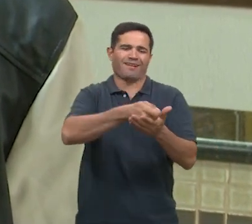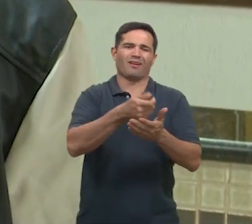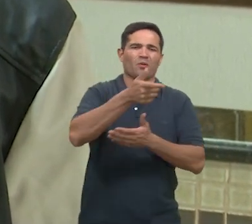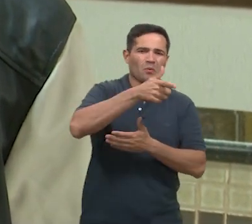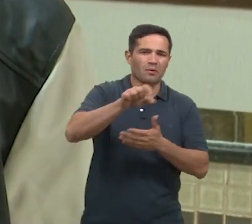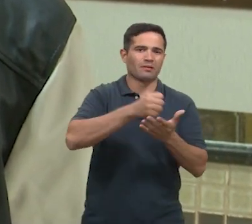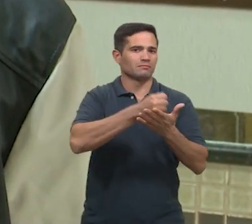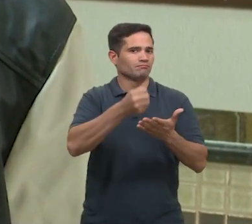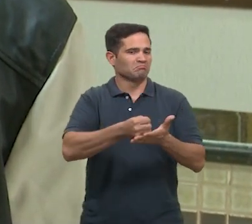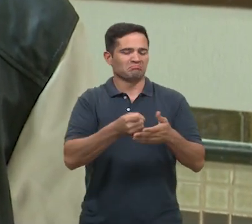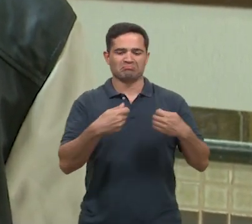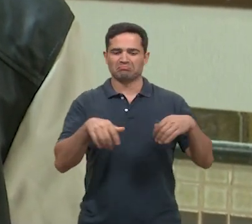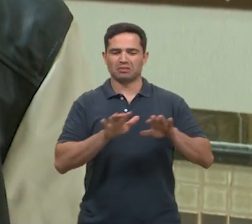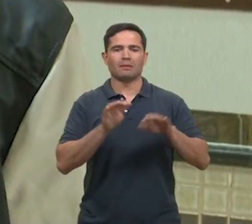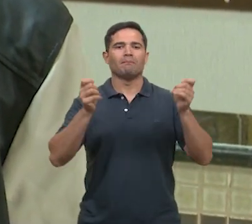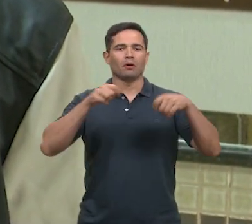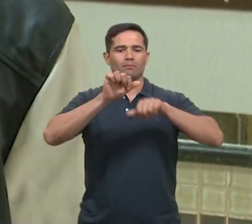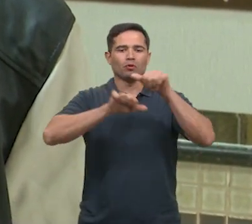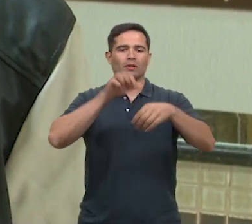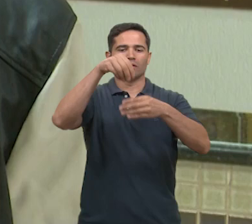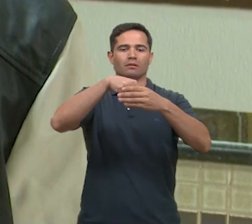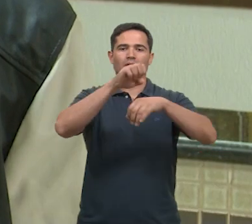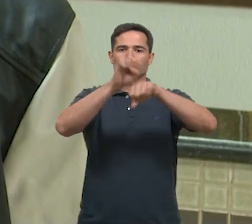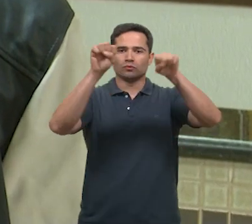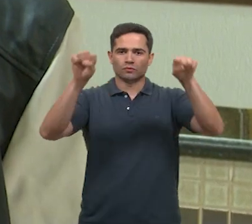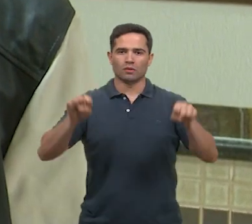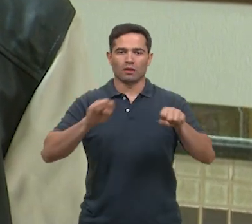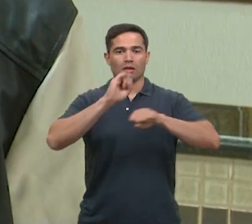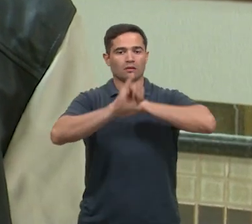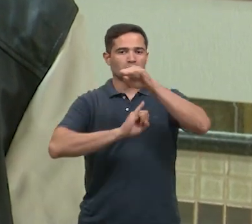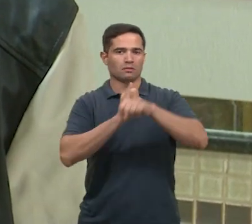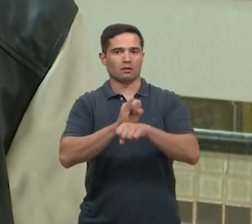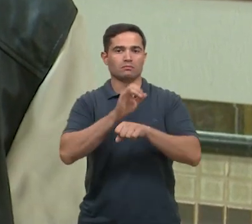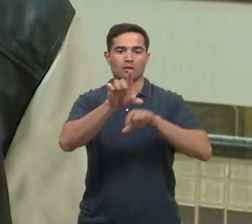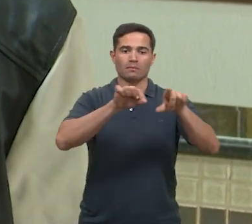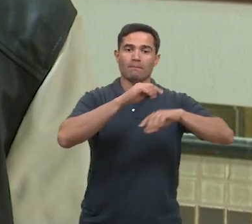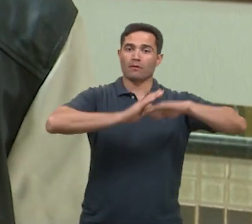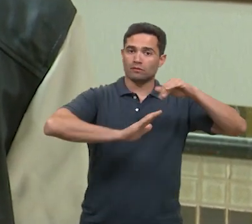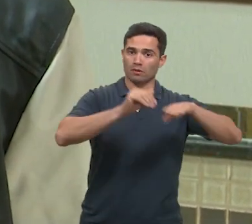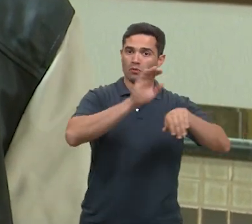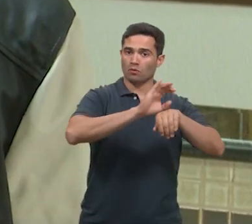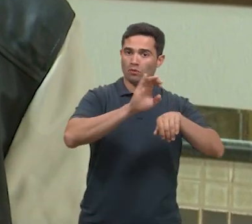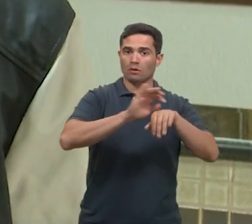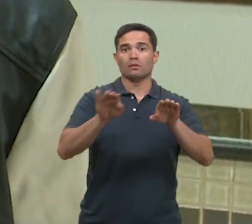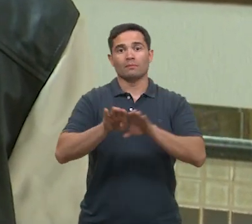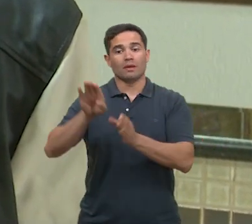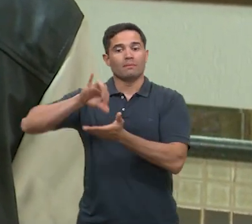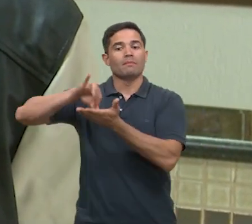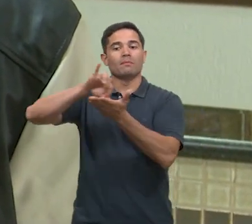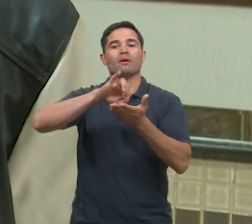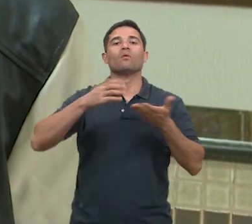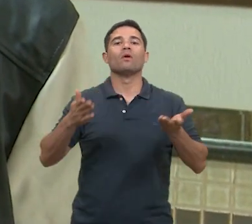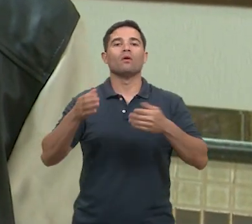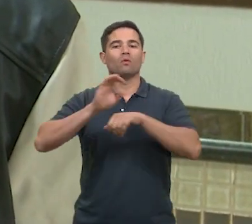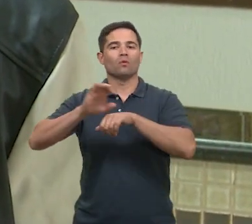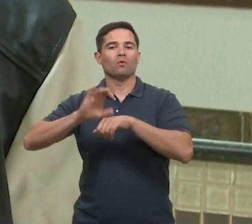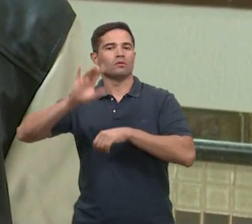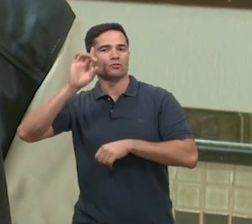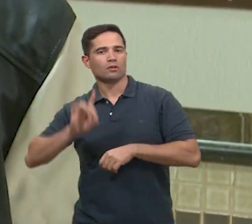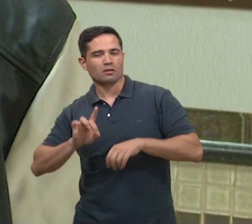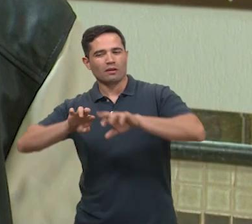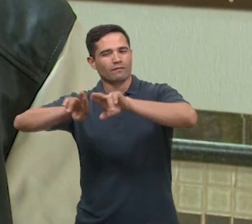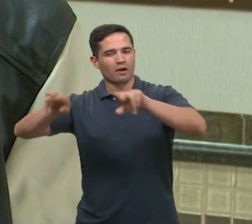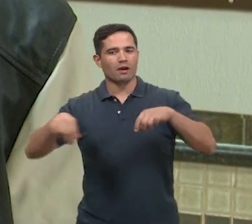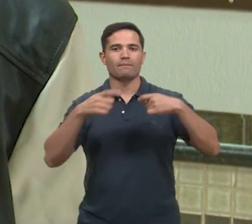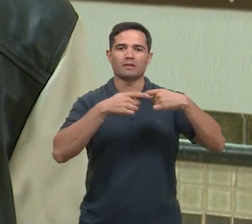inscrição ele consegue alterar no portal aquela escolha seja a escolha de carreira e seja escolha de Campos né porque nós temos curso de Direito em vários Campos